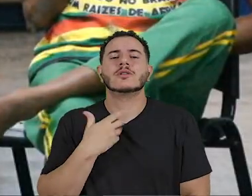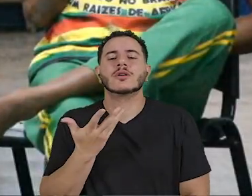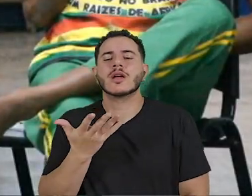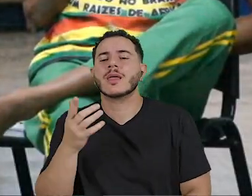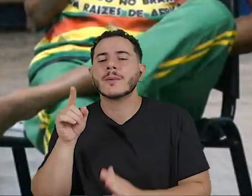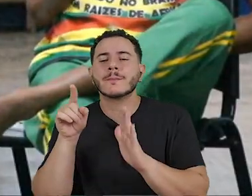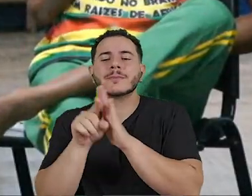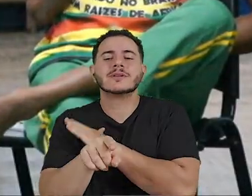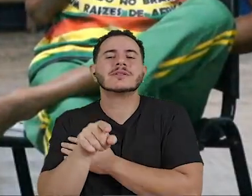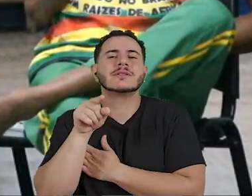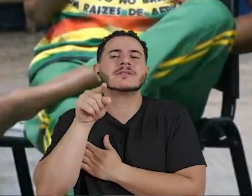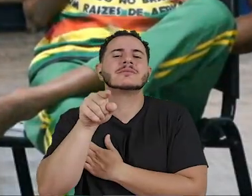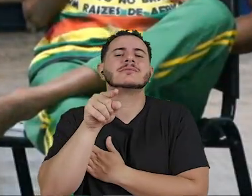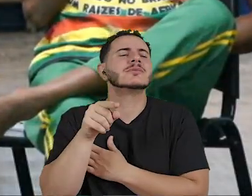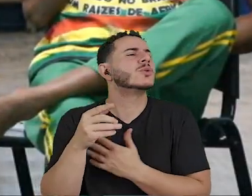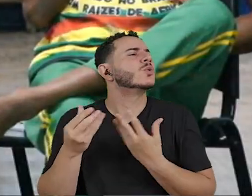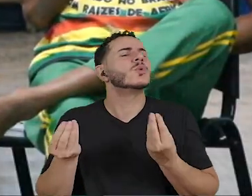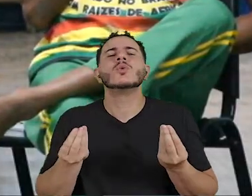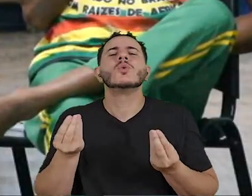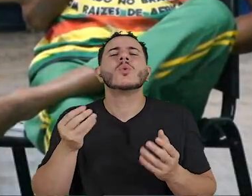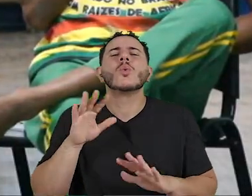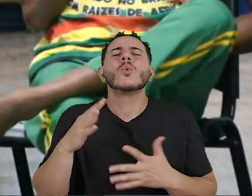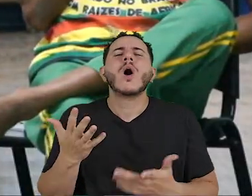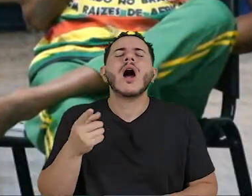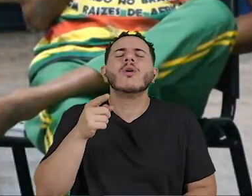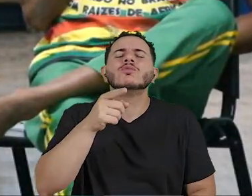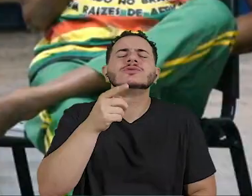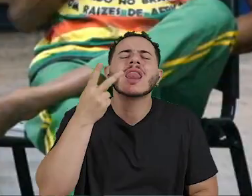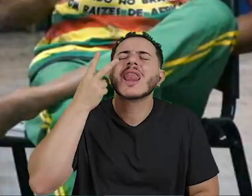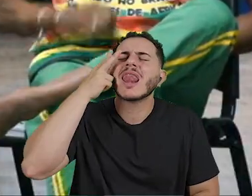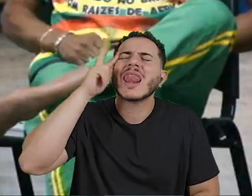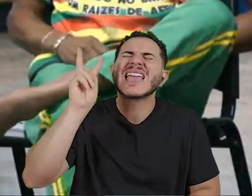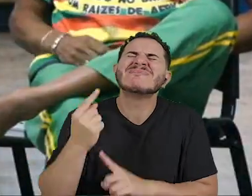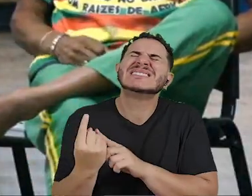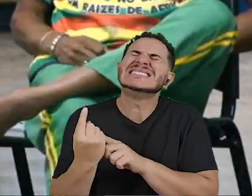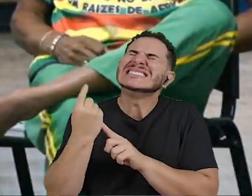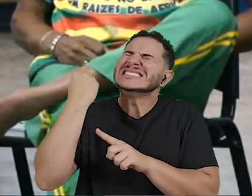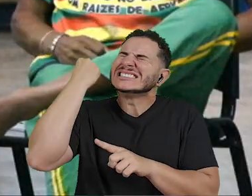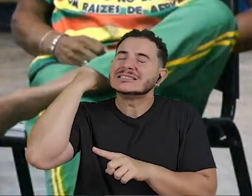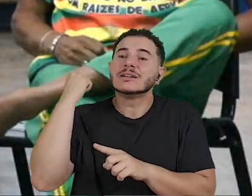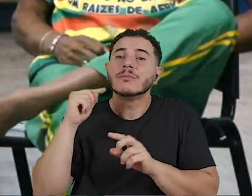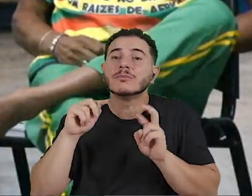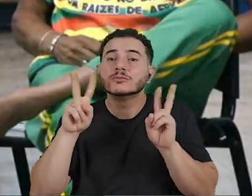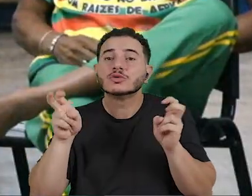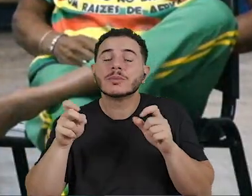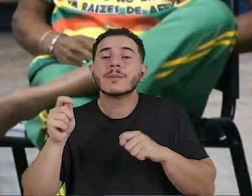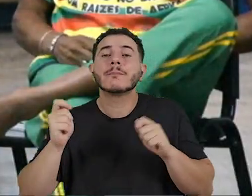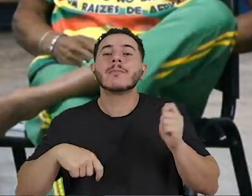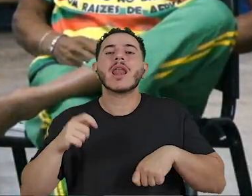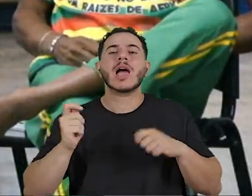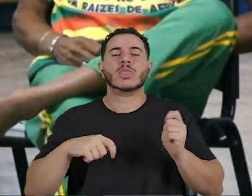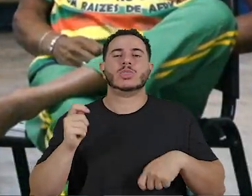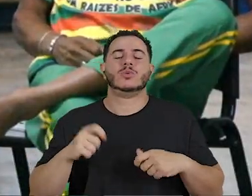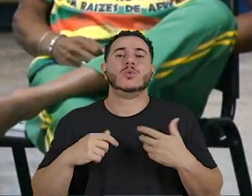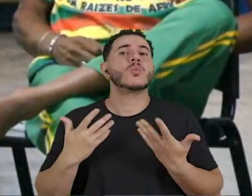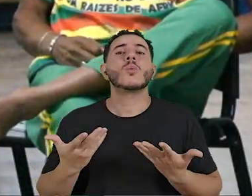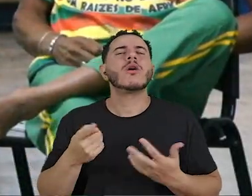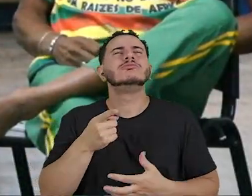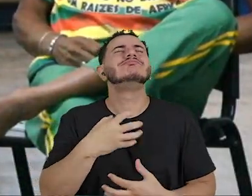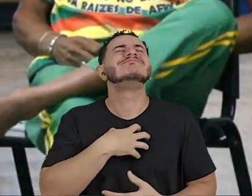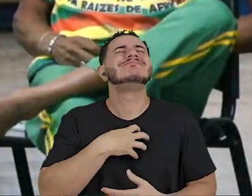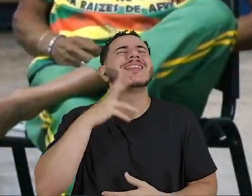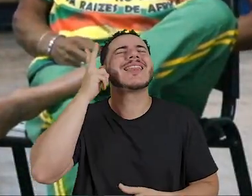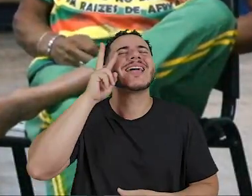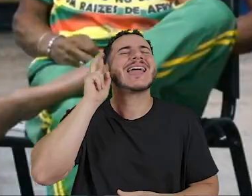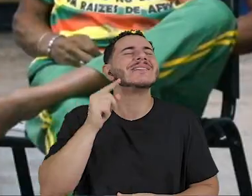então, de memória. Qual que é a sua memória mais antiga que você tem do maracatu? Você tem, né? Na